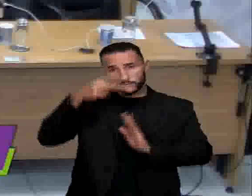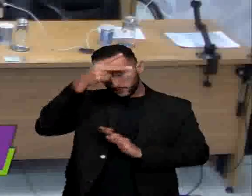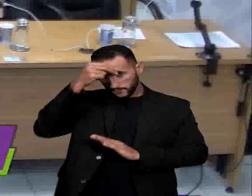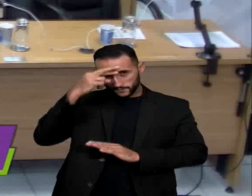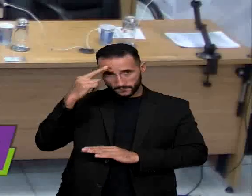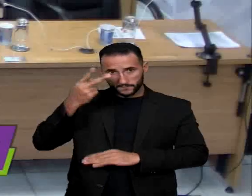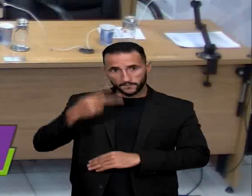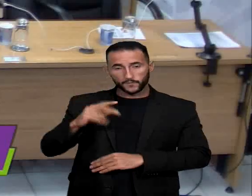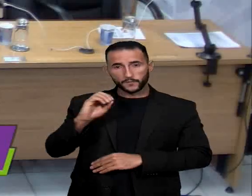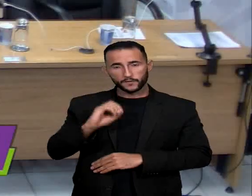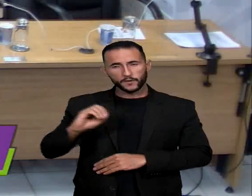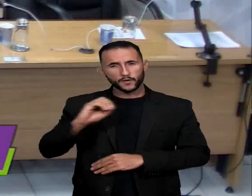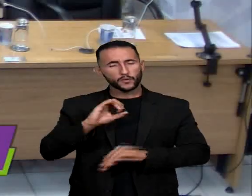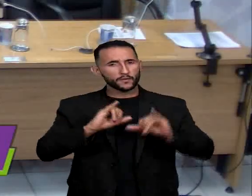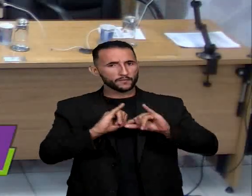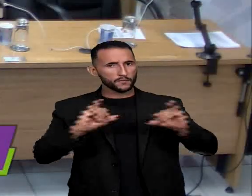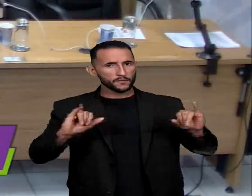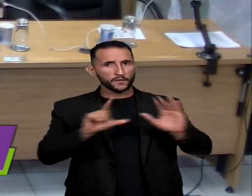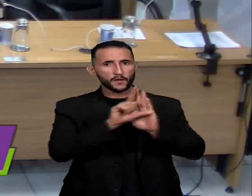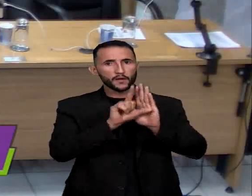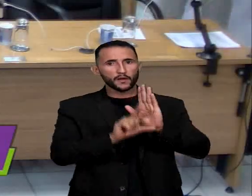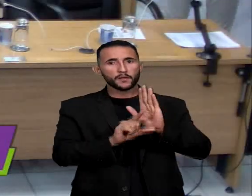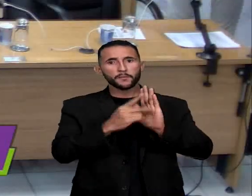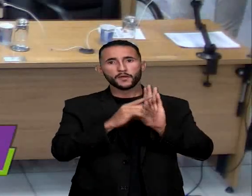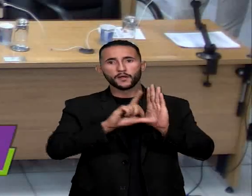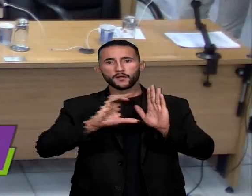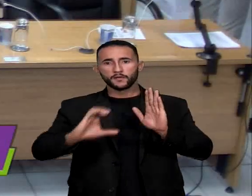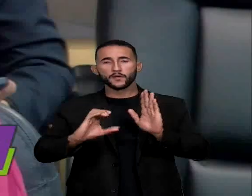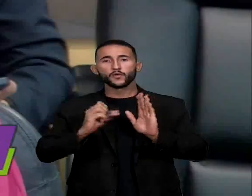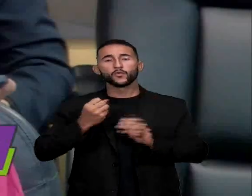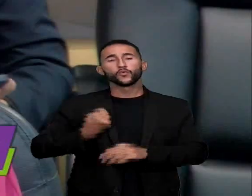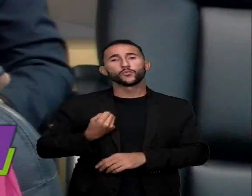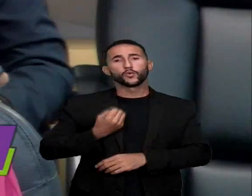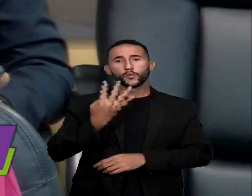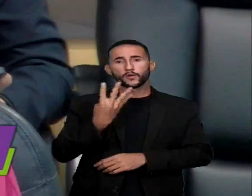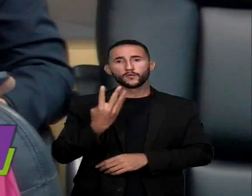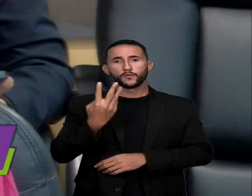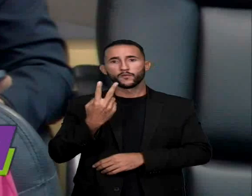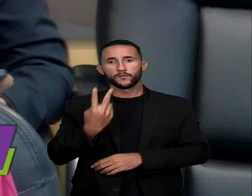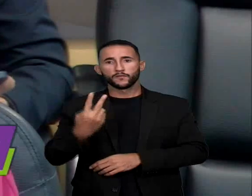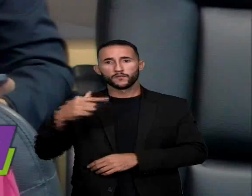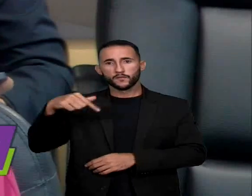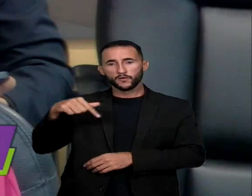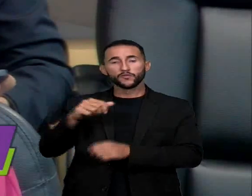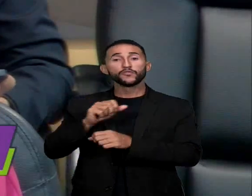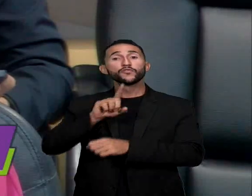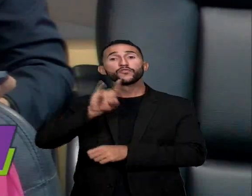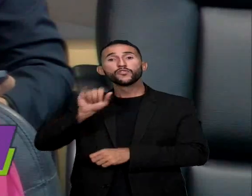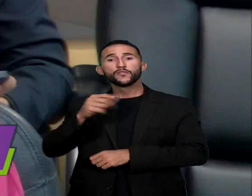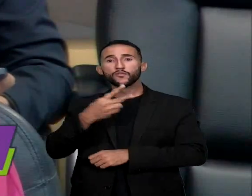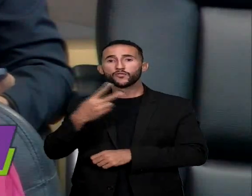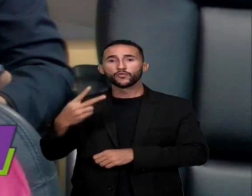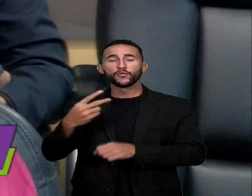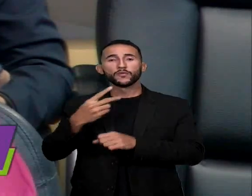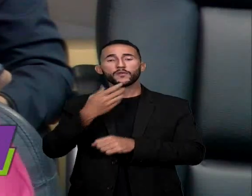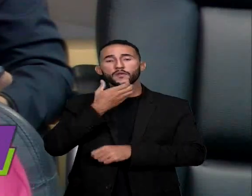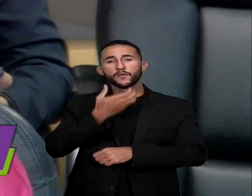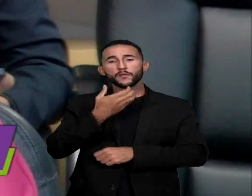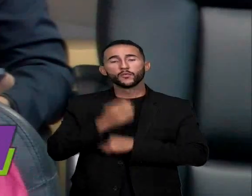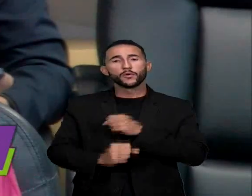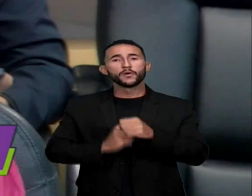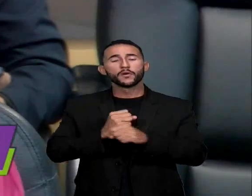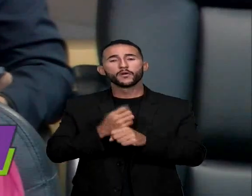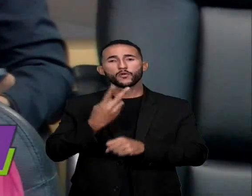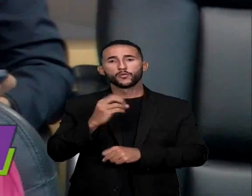Informa a sanção da lei complementar número 427 de 22 de dezembro de 2023